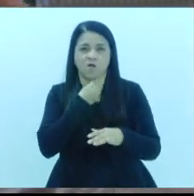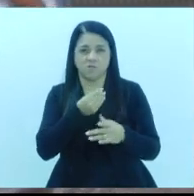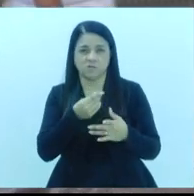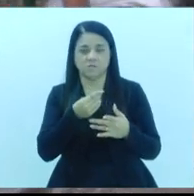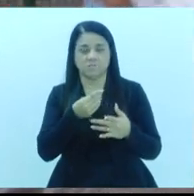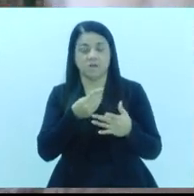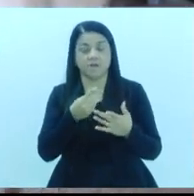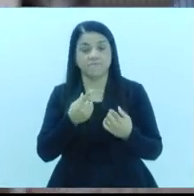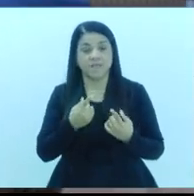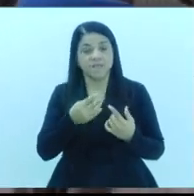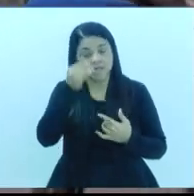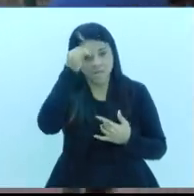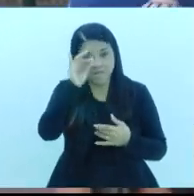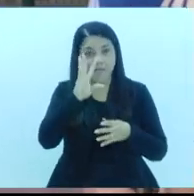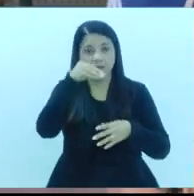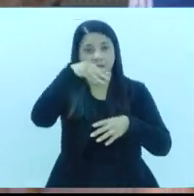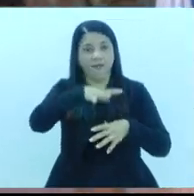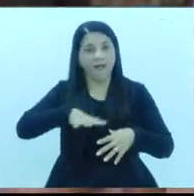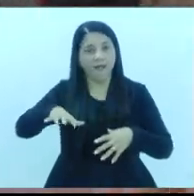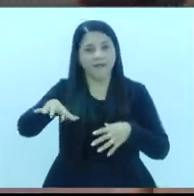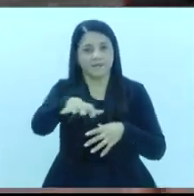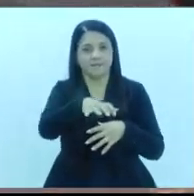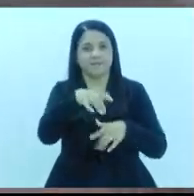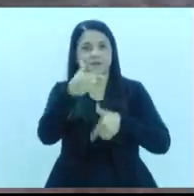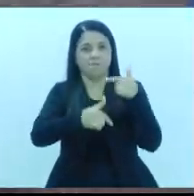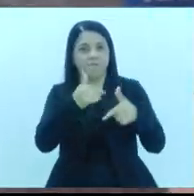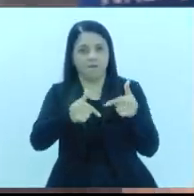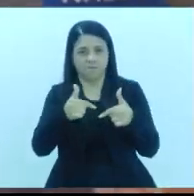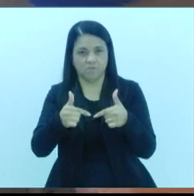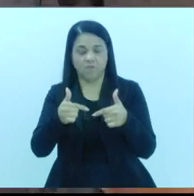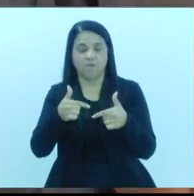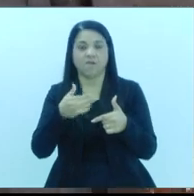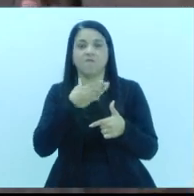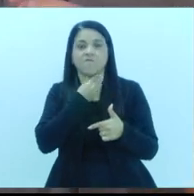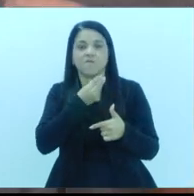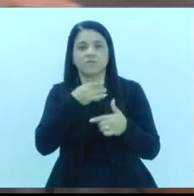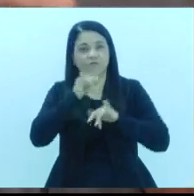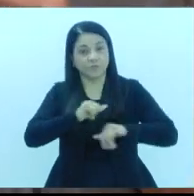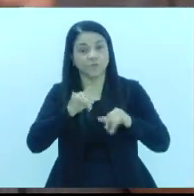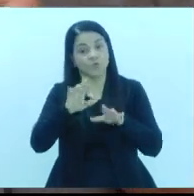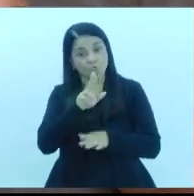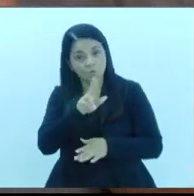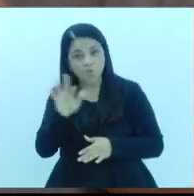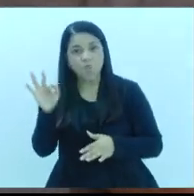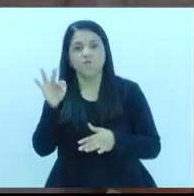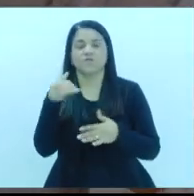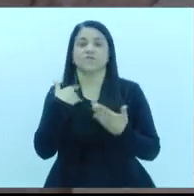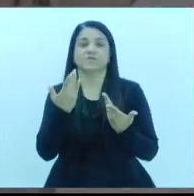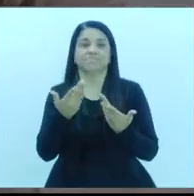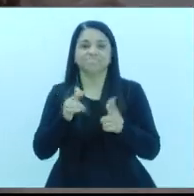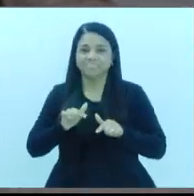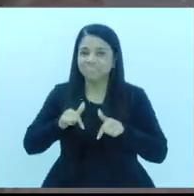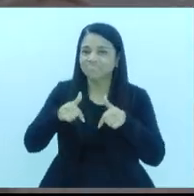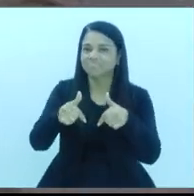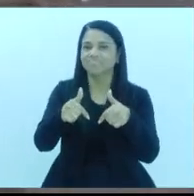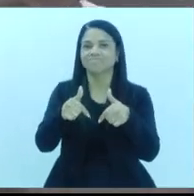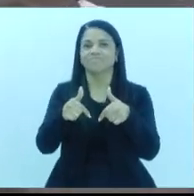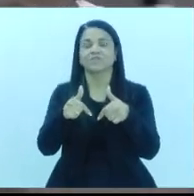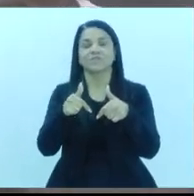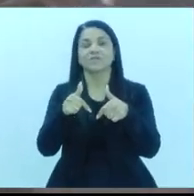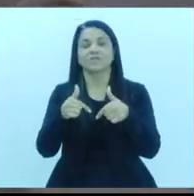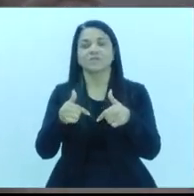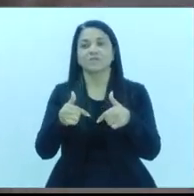de trabalho. Perfeito, Afonso, muito obrigado pela participação. É a UF, com iniciativa também do Ministério